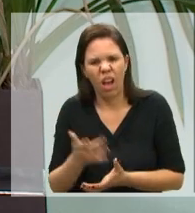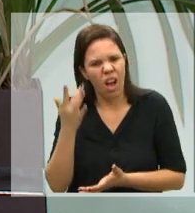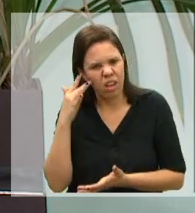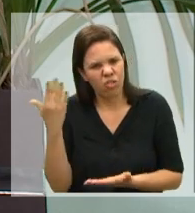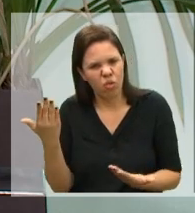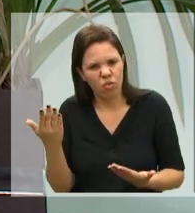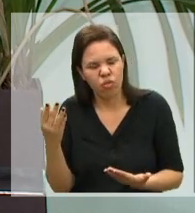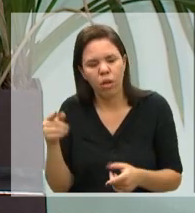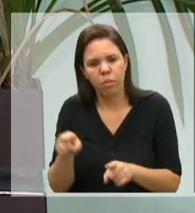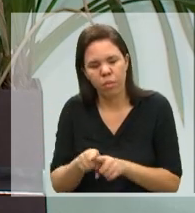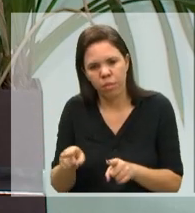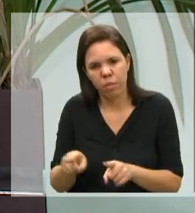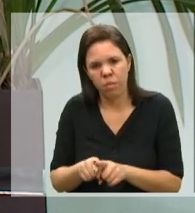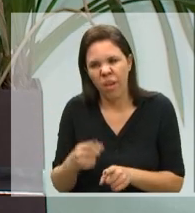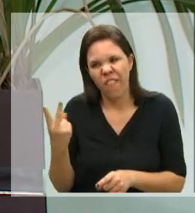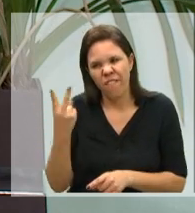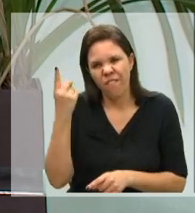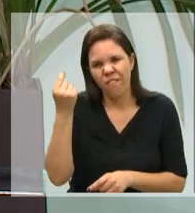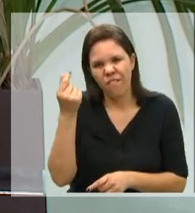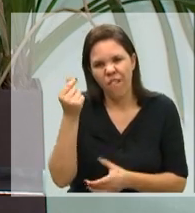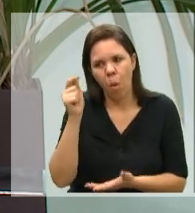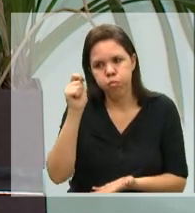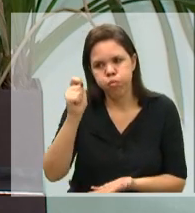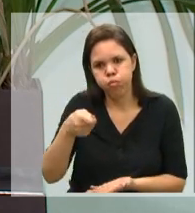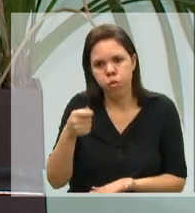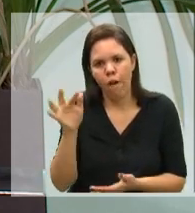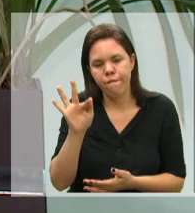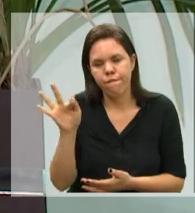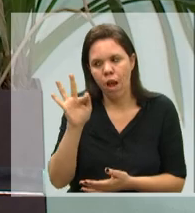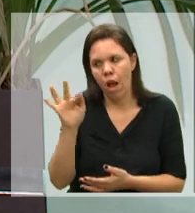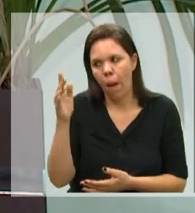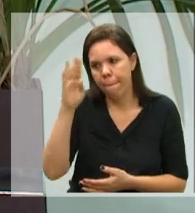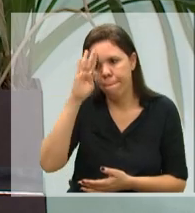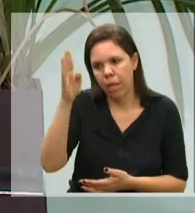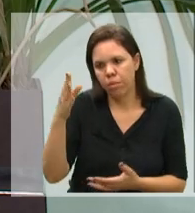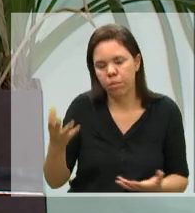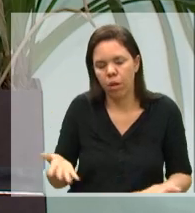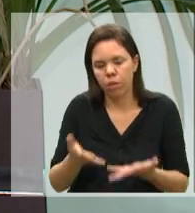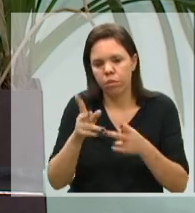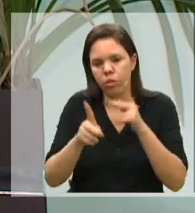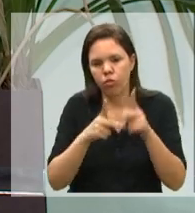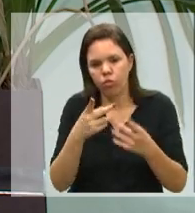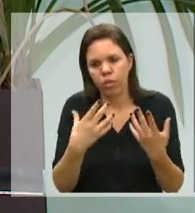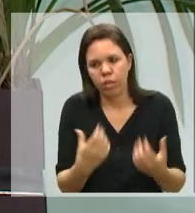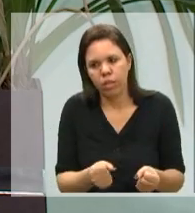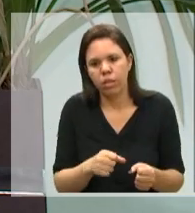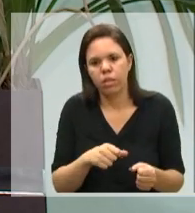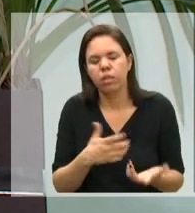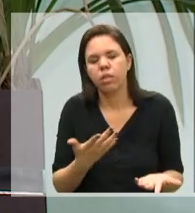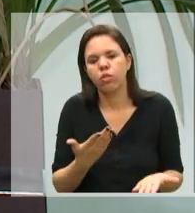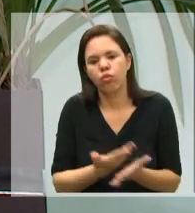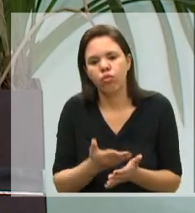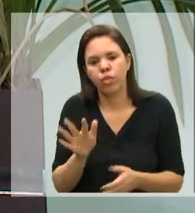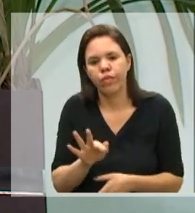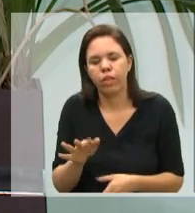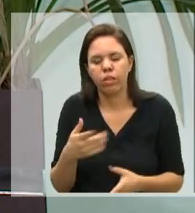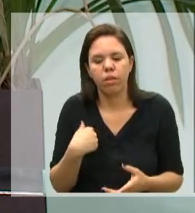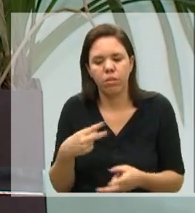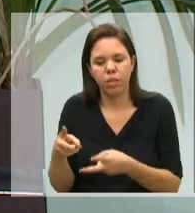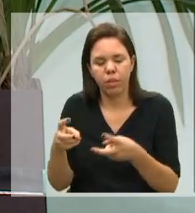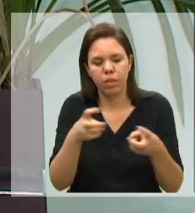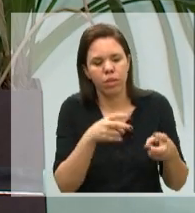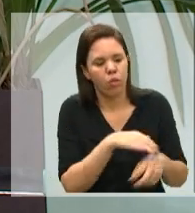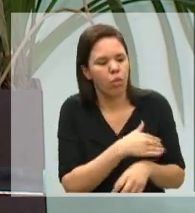é o principal motivo de decisão de um candidato para uma instituição ou outra. E basta olhar aí pelas